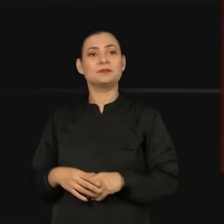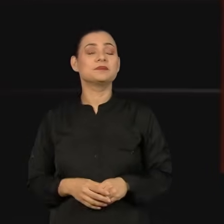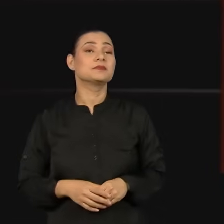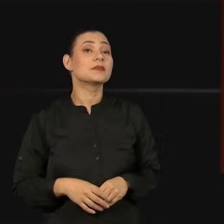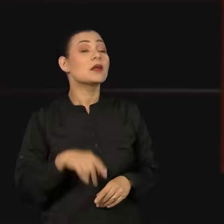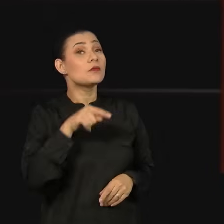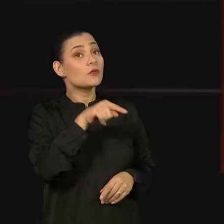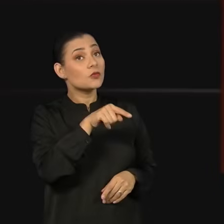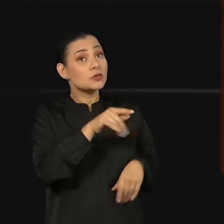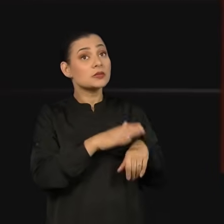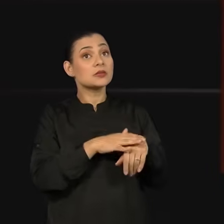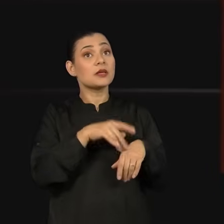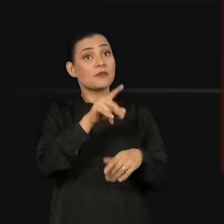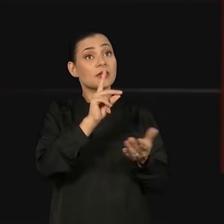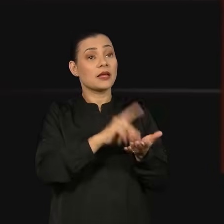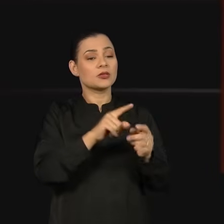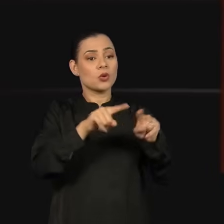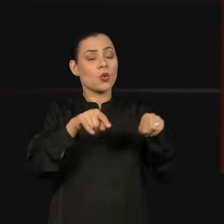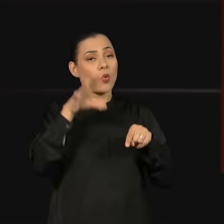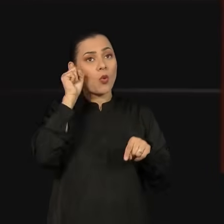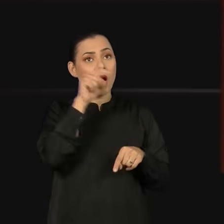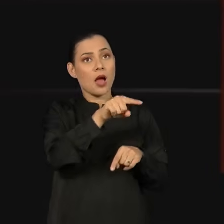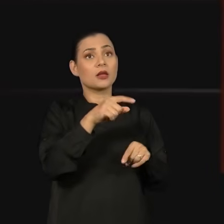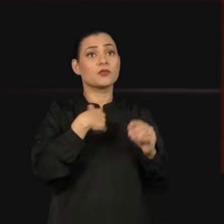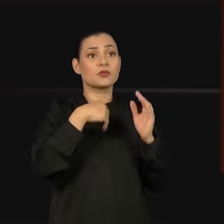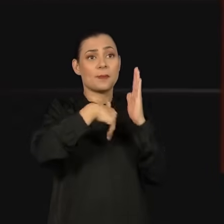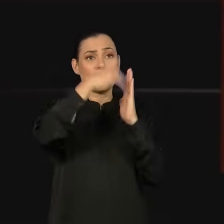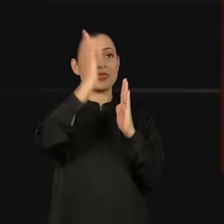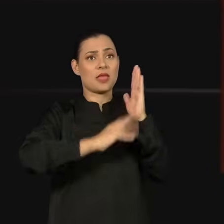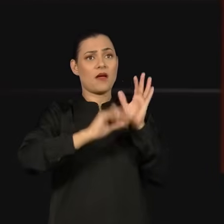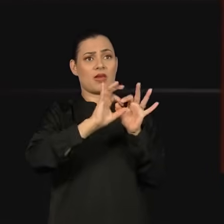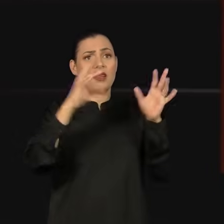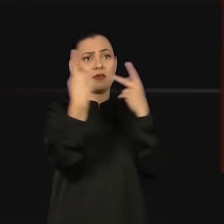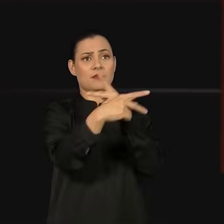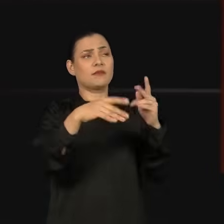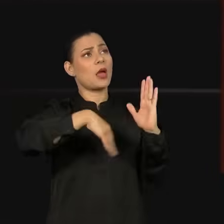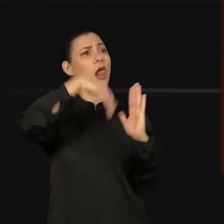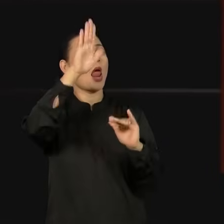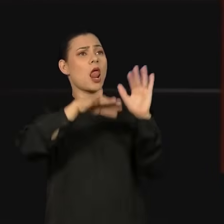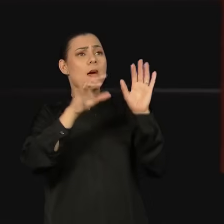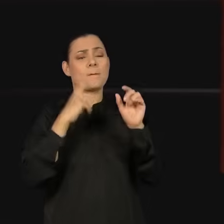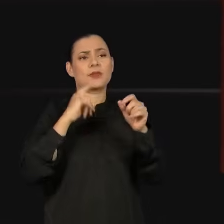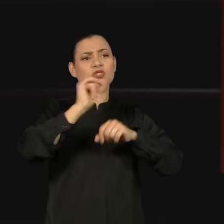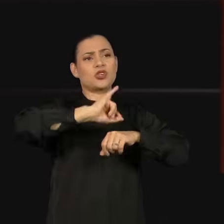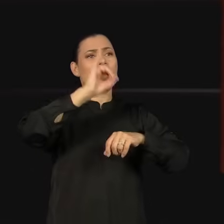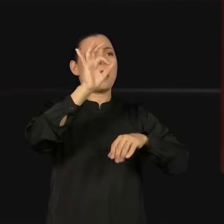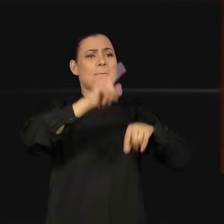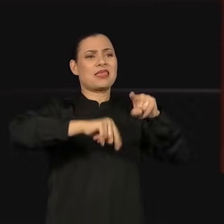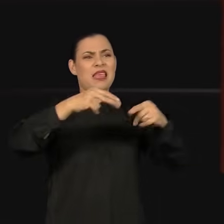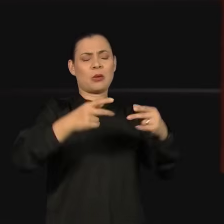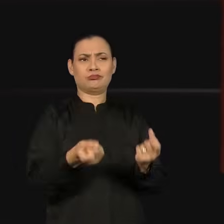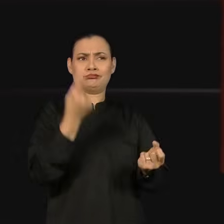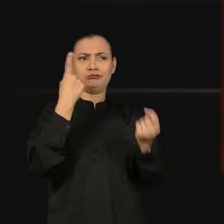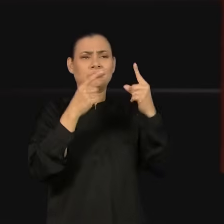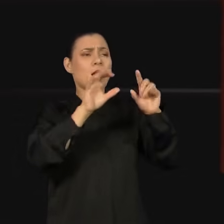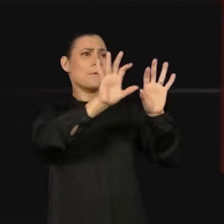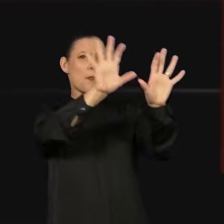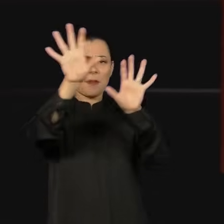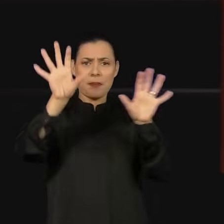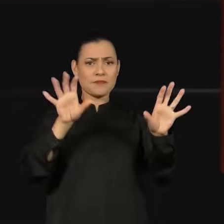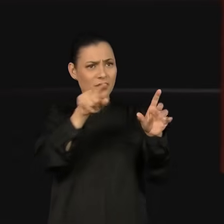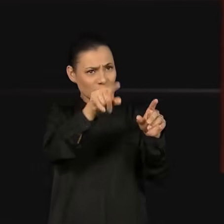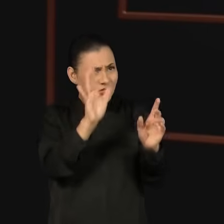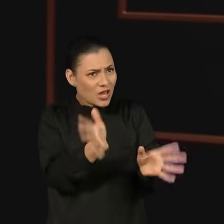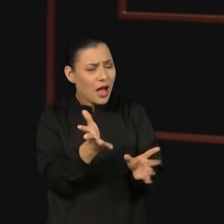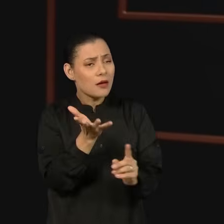seu quarto era tipo quarto de artista. Você pintava as paredes, tinha uma porção de objetos estranhos, né? Sim. Ou seja, você já era atraído